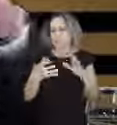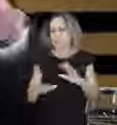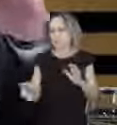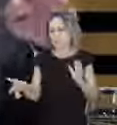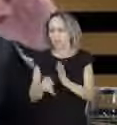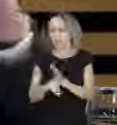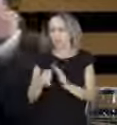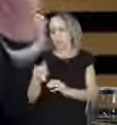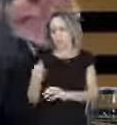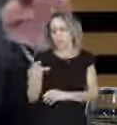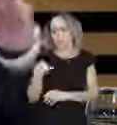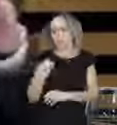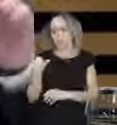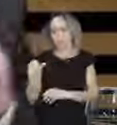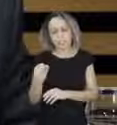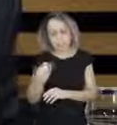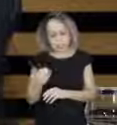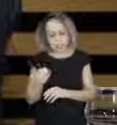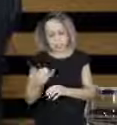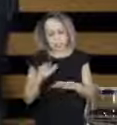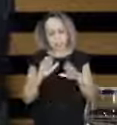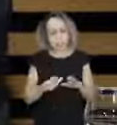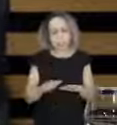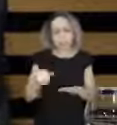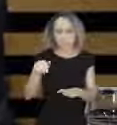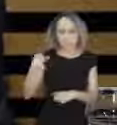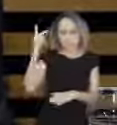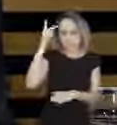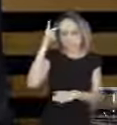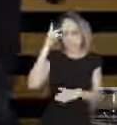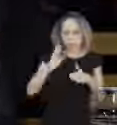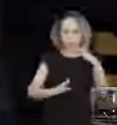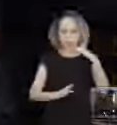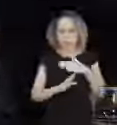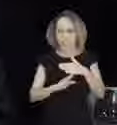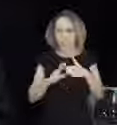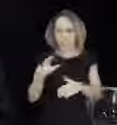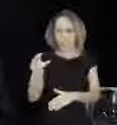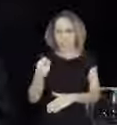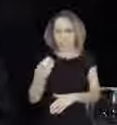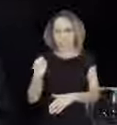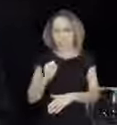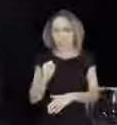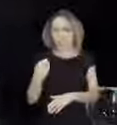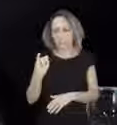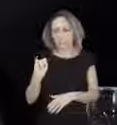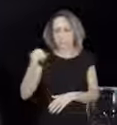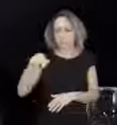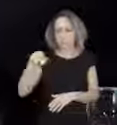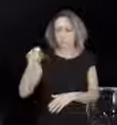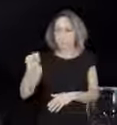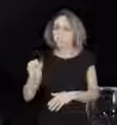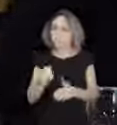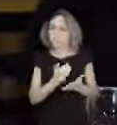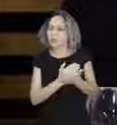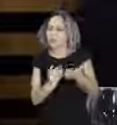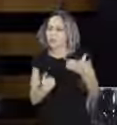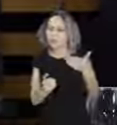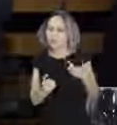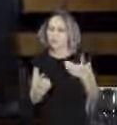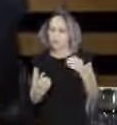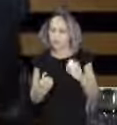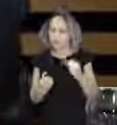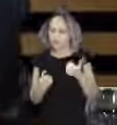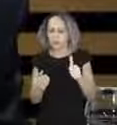estabeleci teto do INSS desde 2011. Todo mundo que aposentar, os novos funcionários,